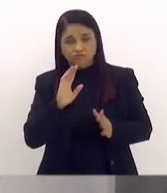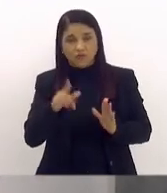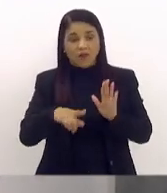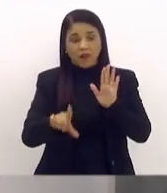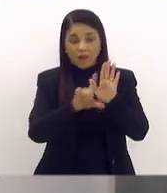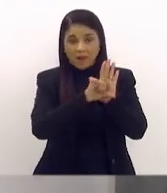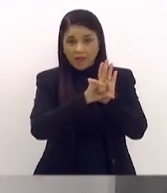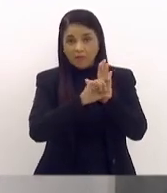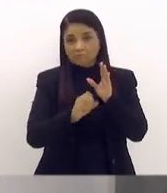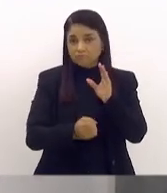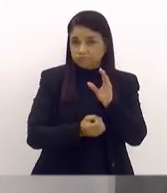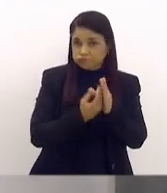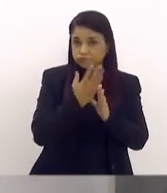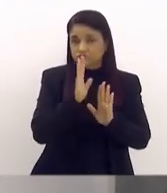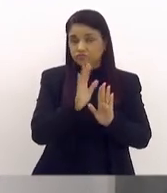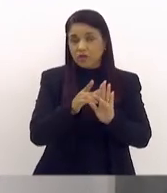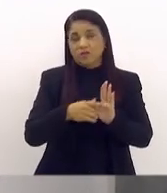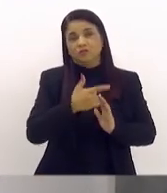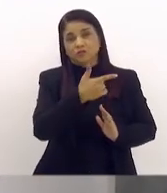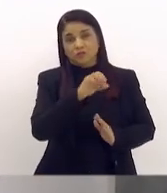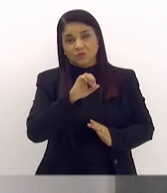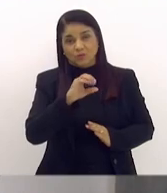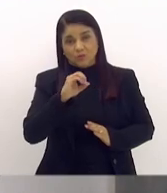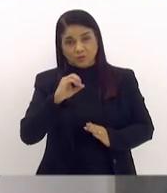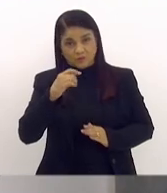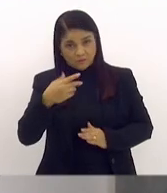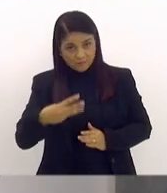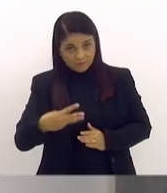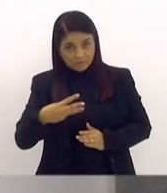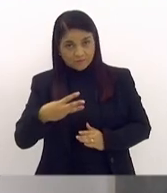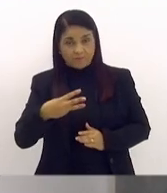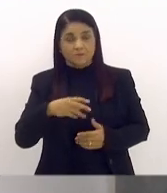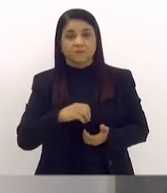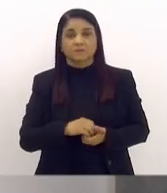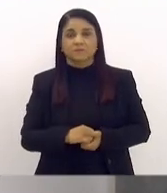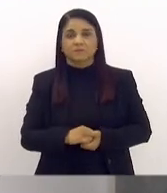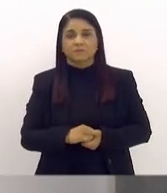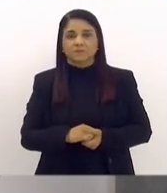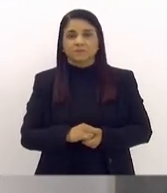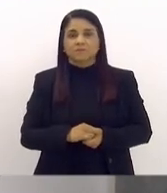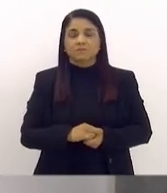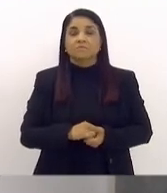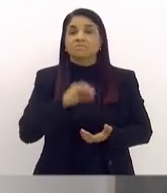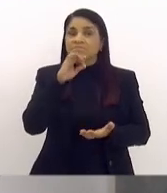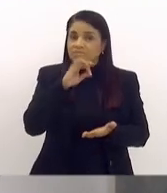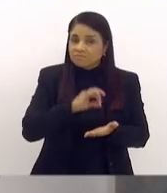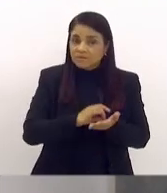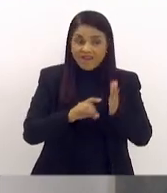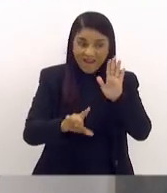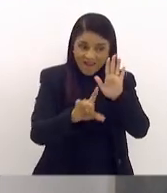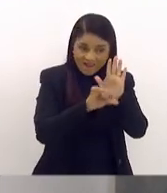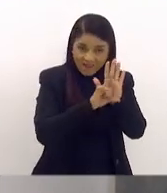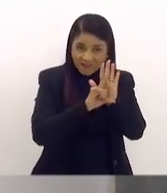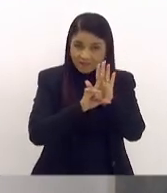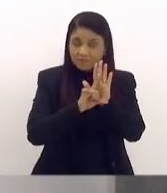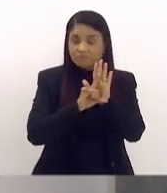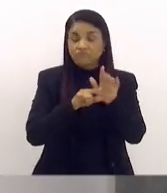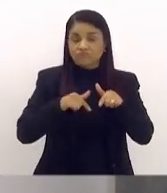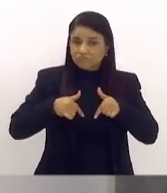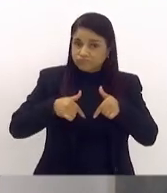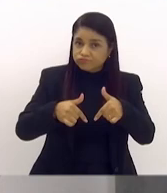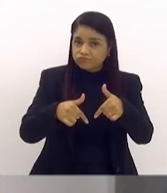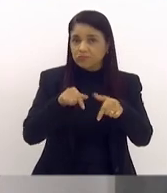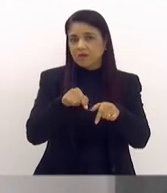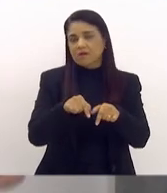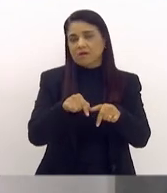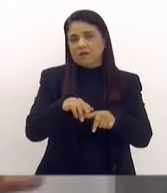existente que é de 2003 eh na realidade essa lei se aplica também a